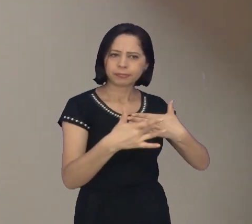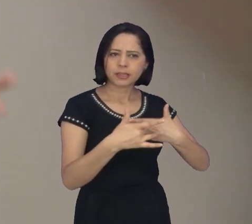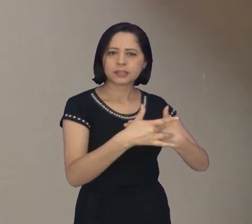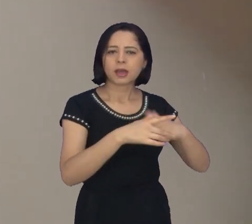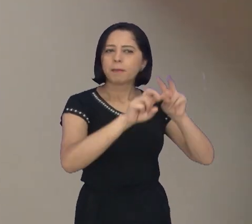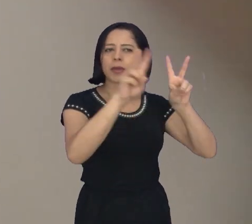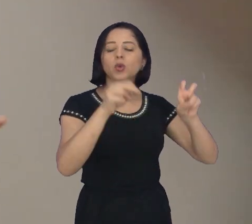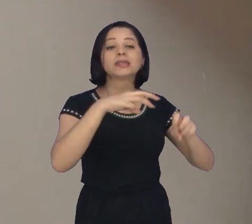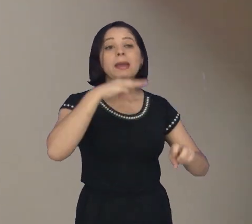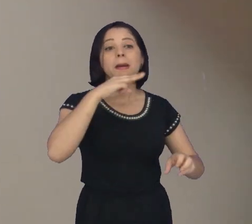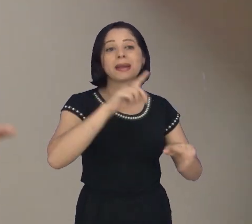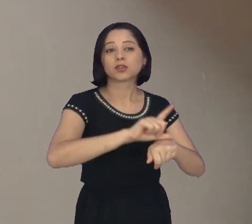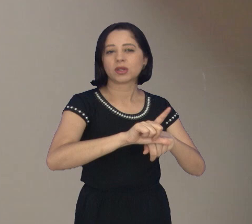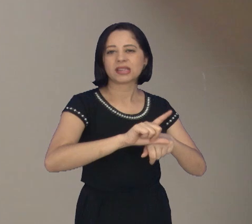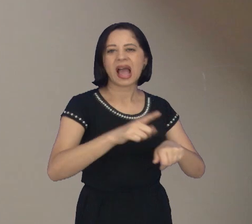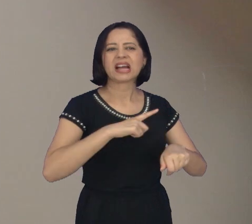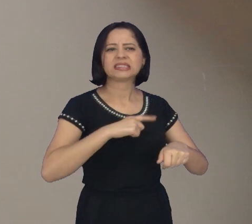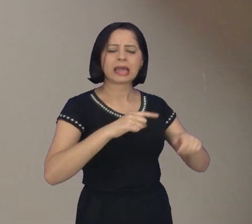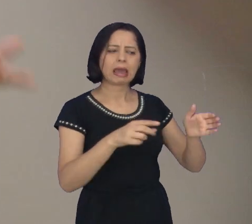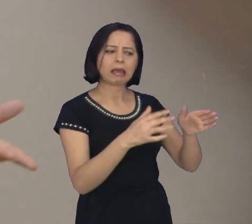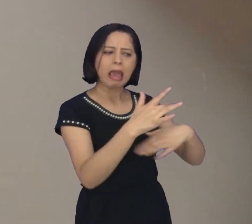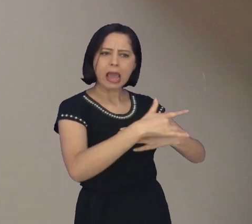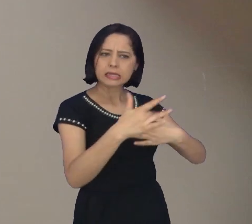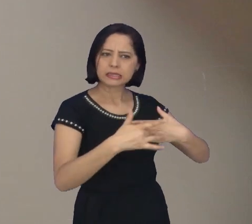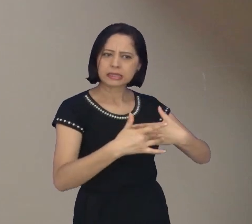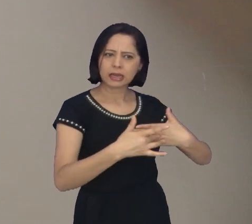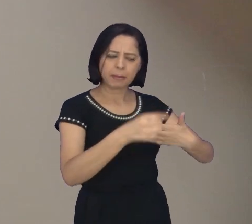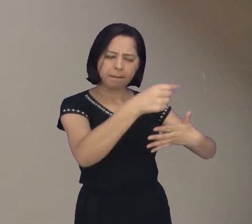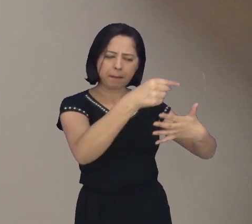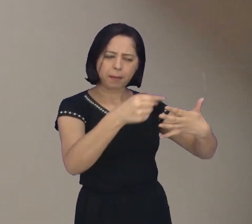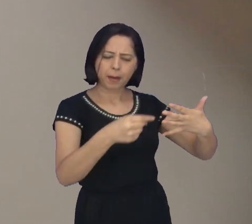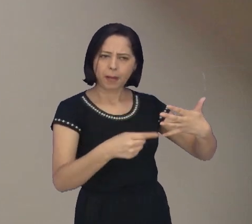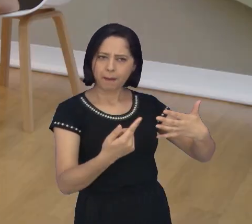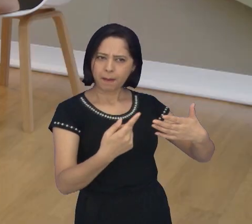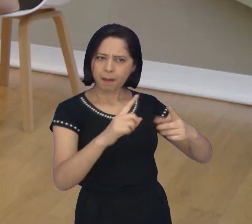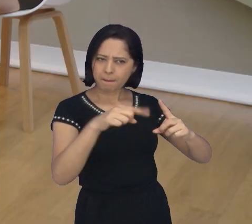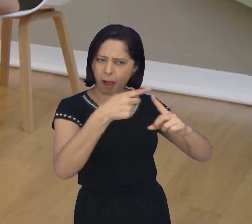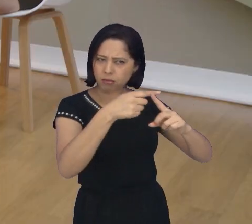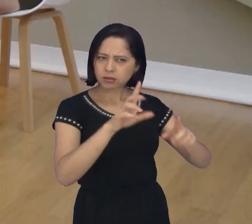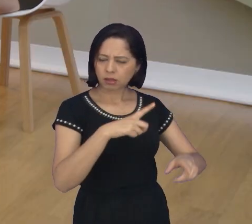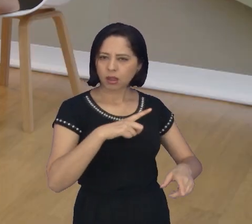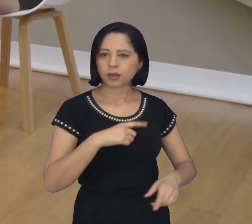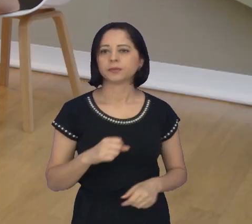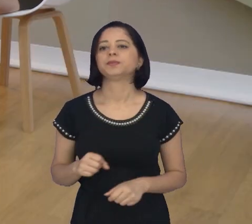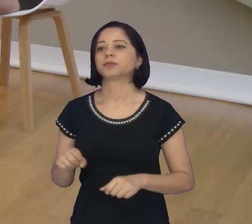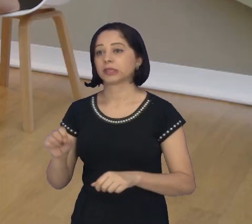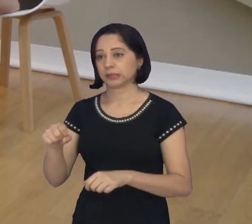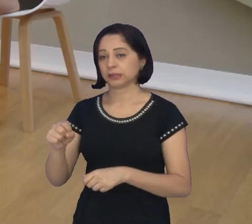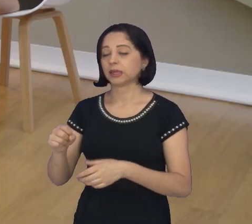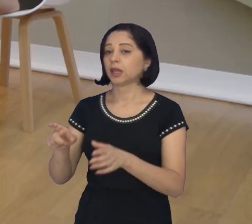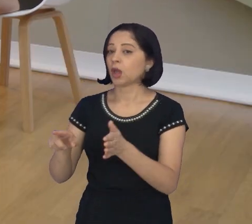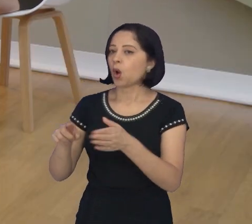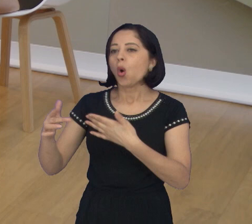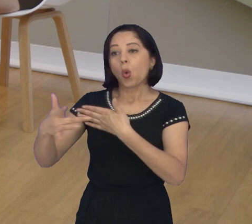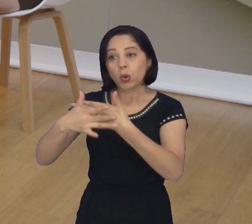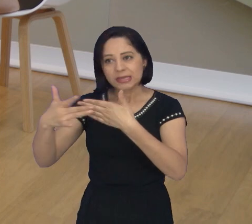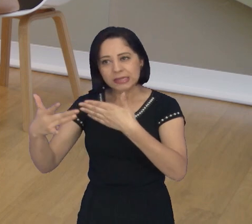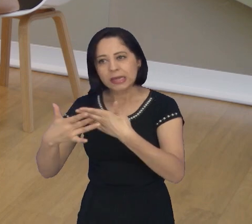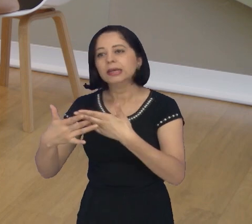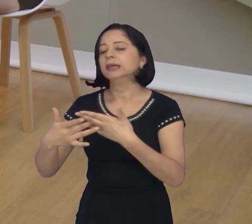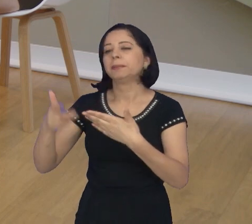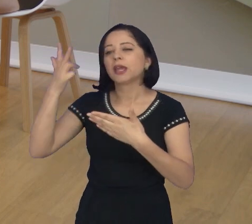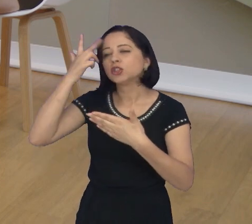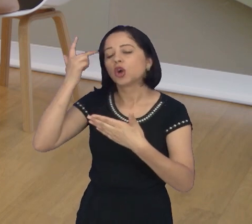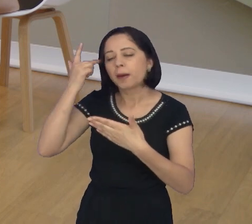Lilás, mas existem alguns outros cuidados, além dos que a senhora já falou? Sim, com certeza. Além dos exames de rotina, existem